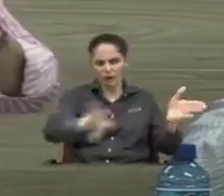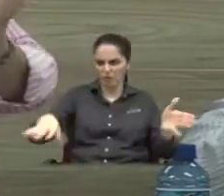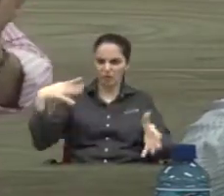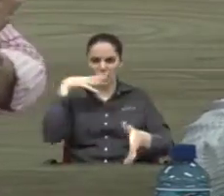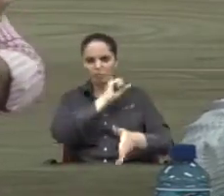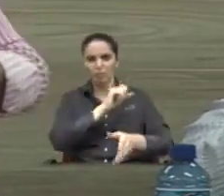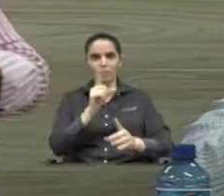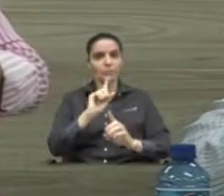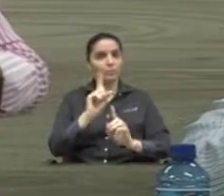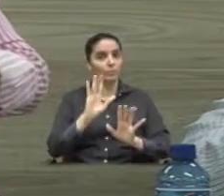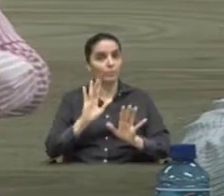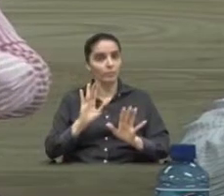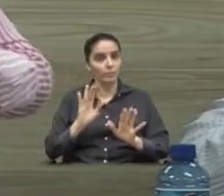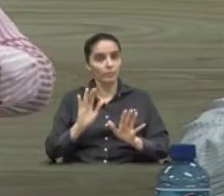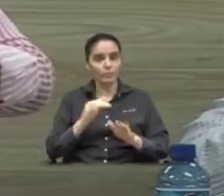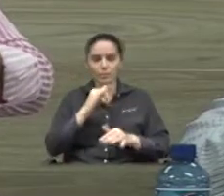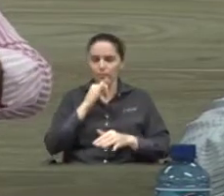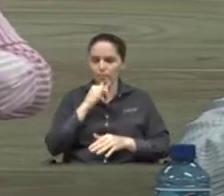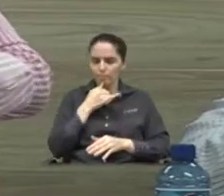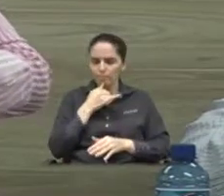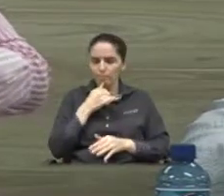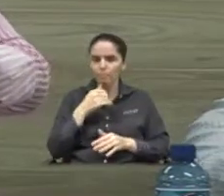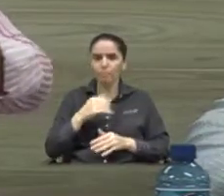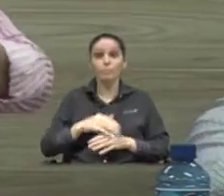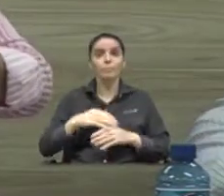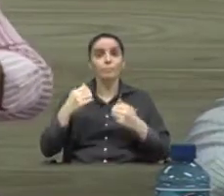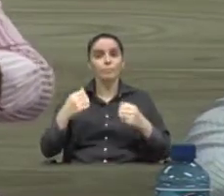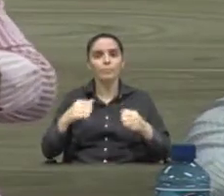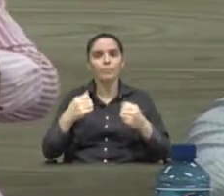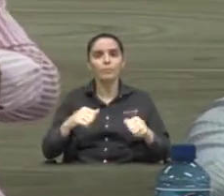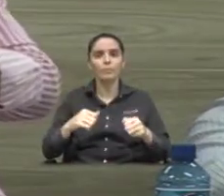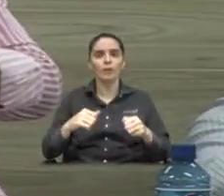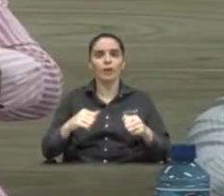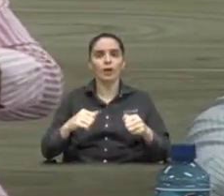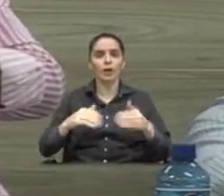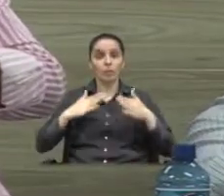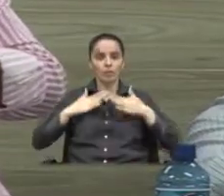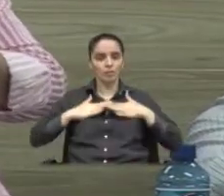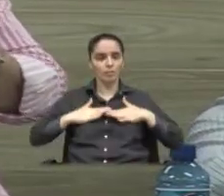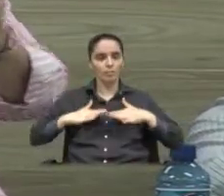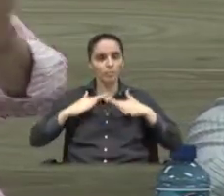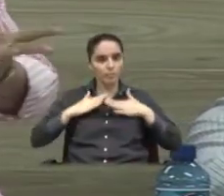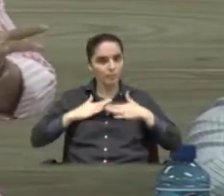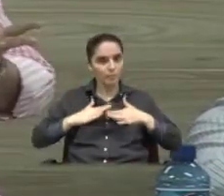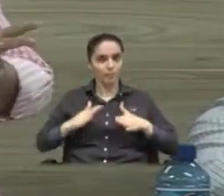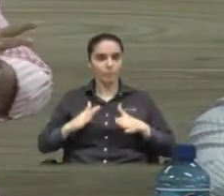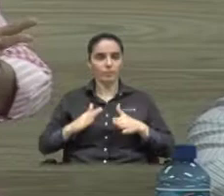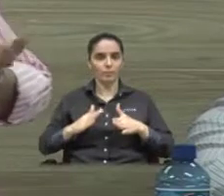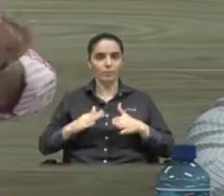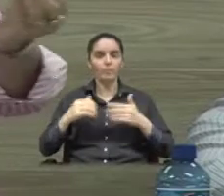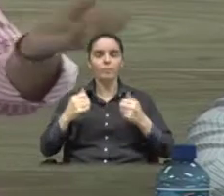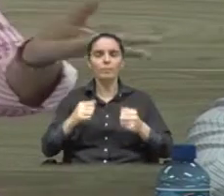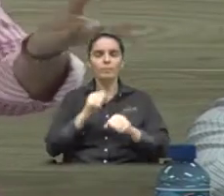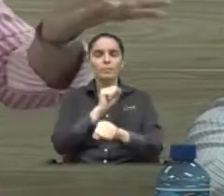maneira. Eu acho que infelizmente ou felizmente essas coisas elas não podem ser assim, e tem que esperar a justiça, e daqui a